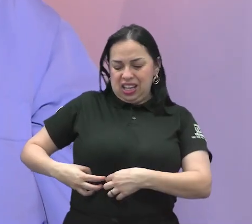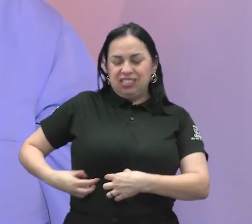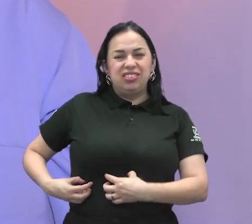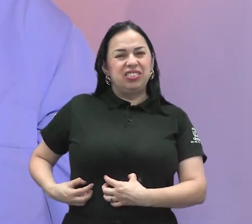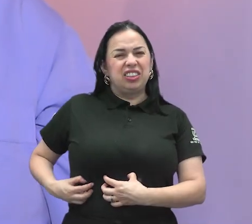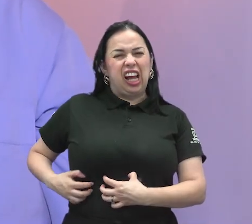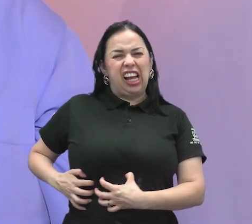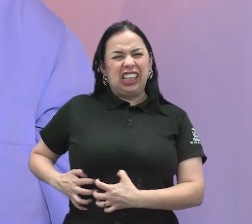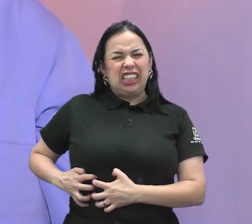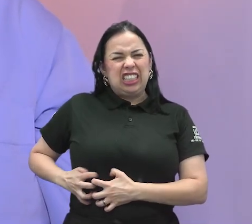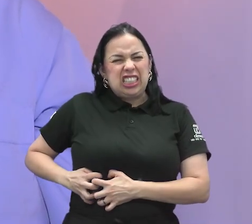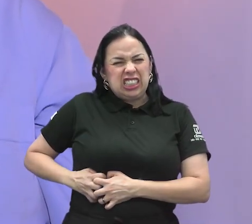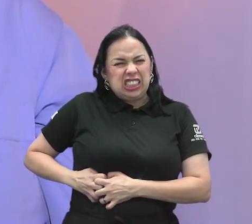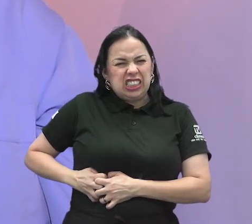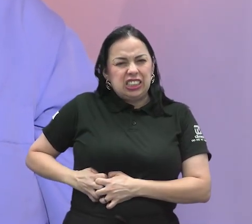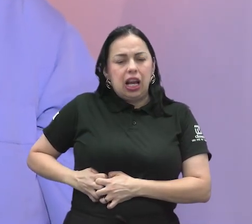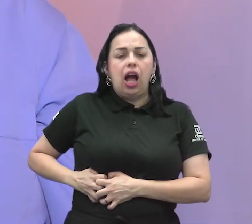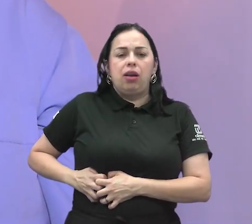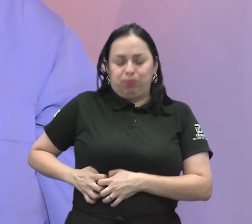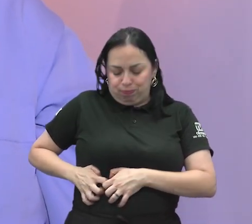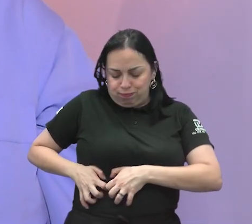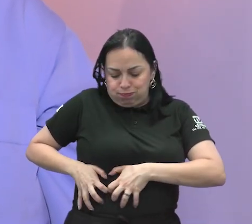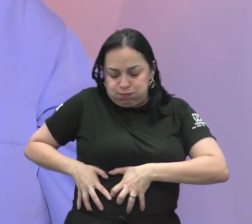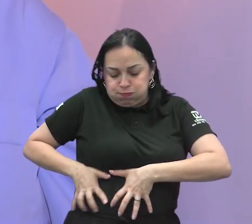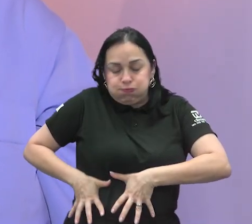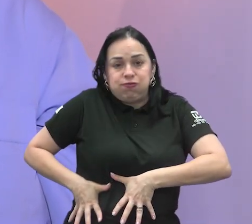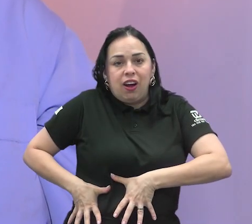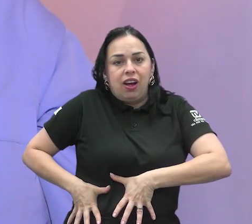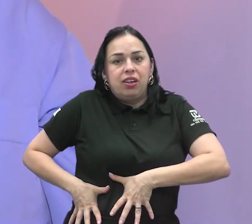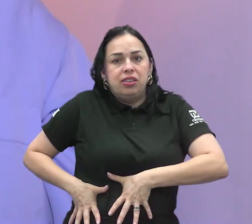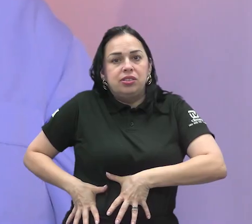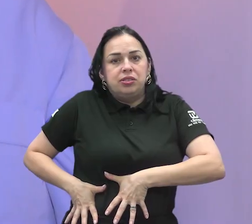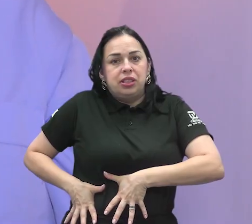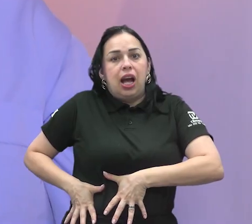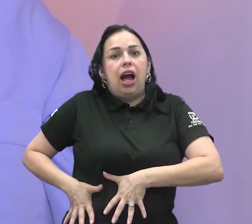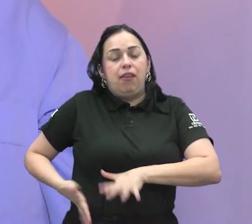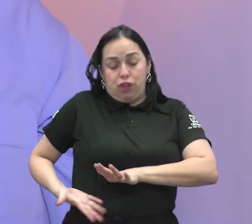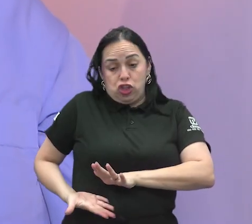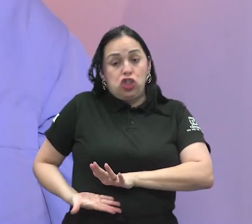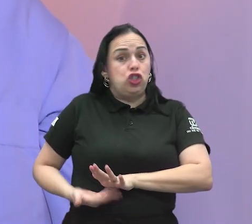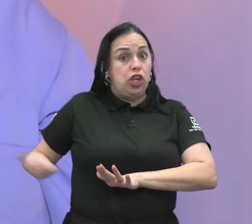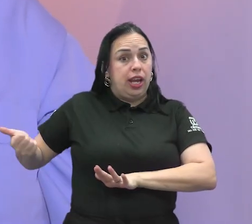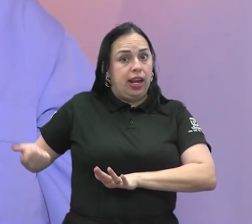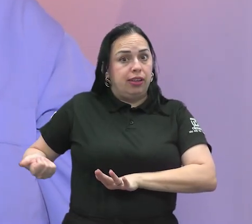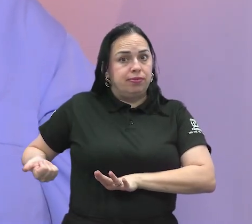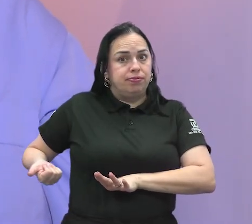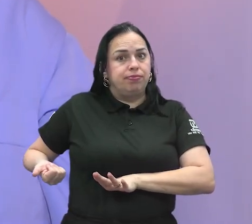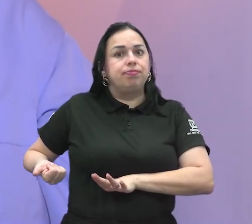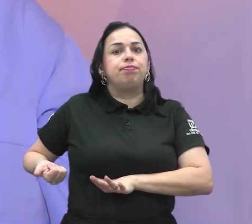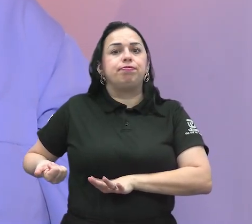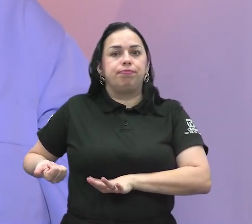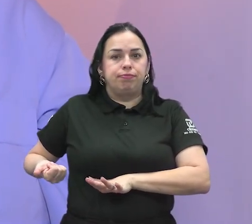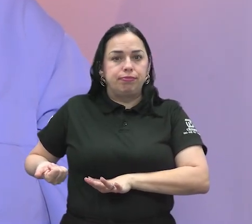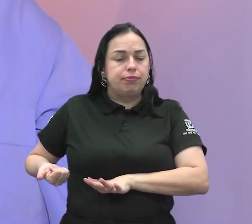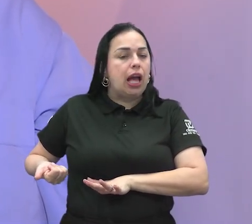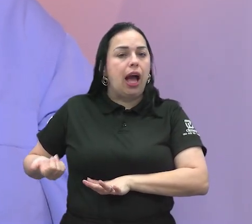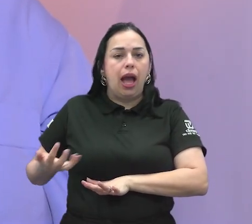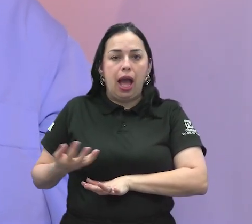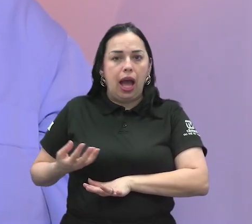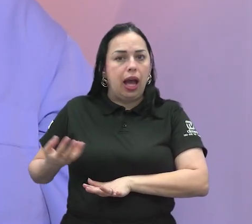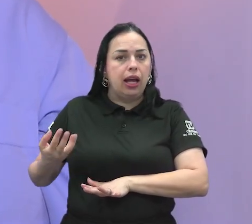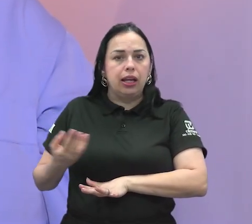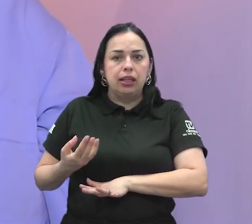o tecido ficou fibroso e deu uma metástase ali. E quando foi retirar essa metástase, né,